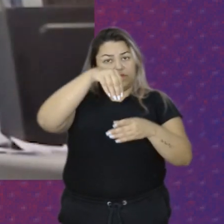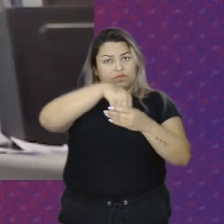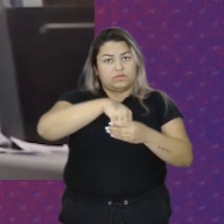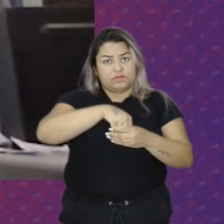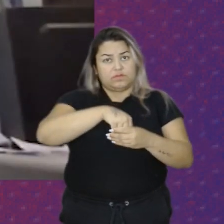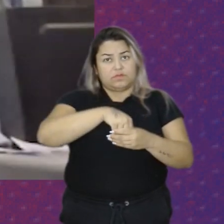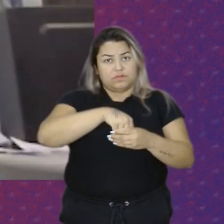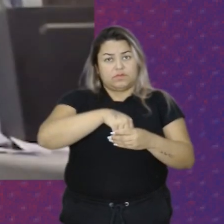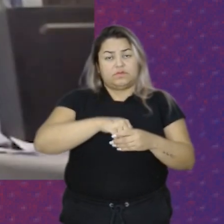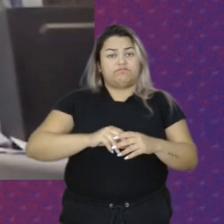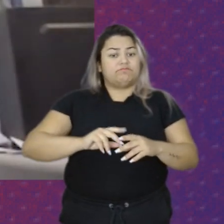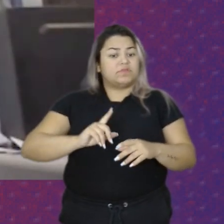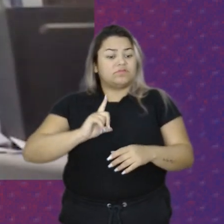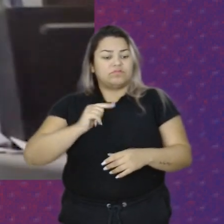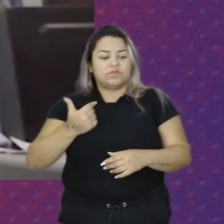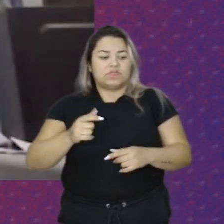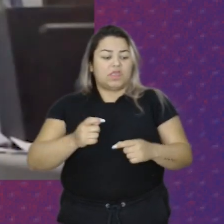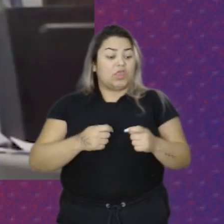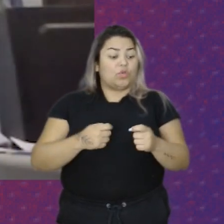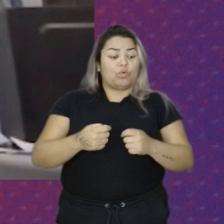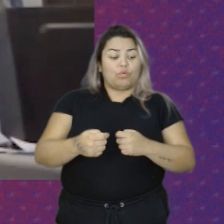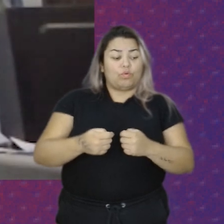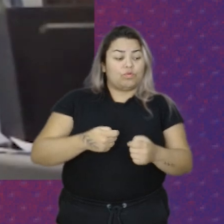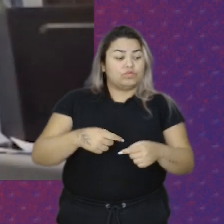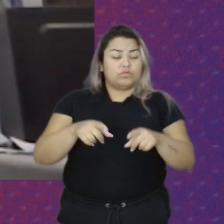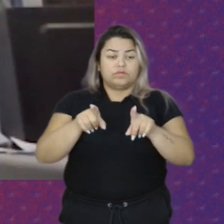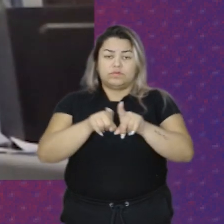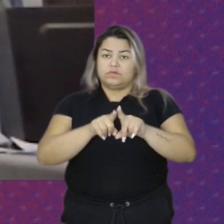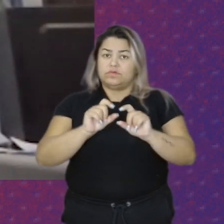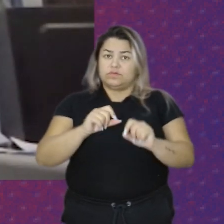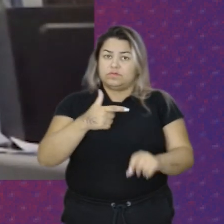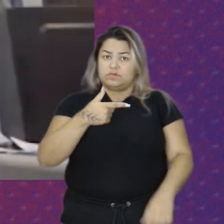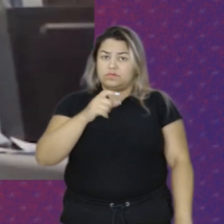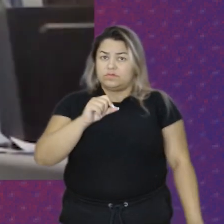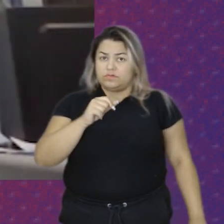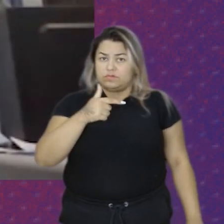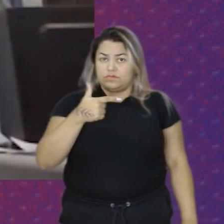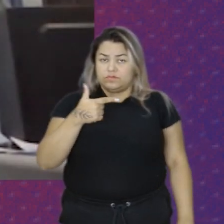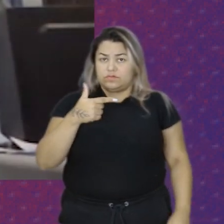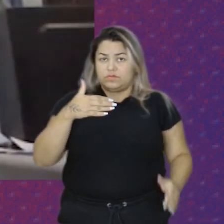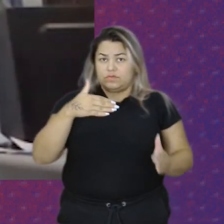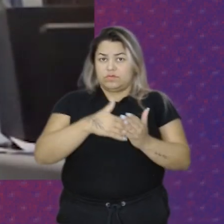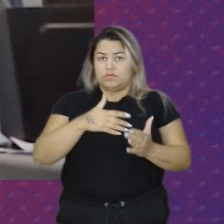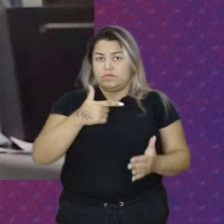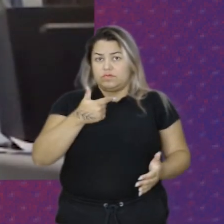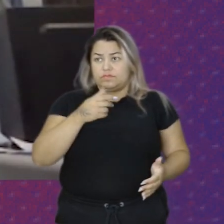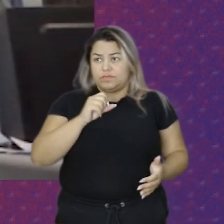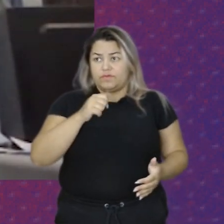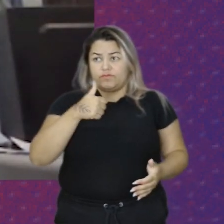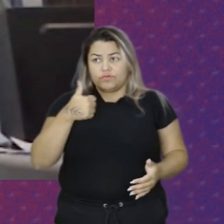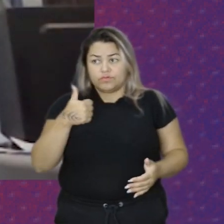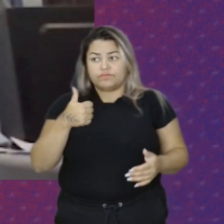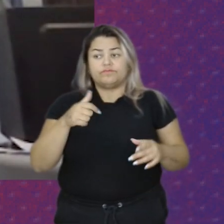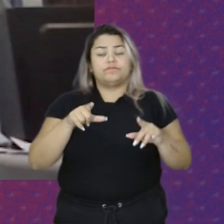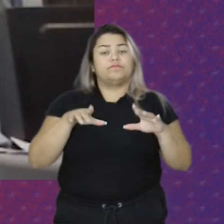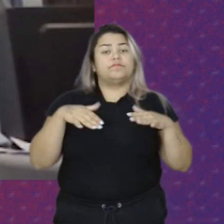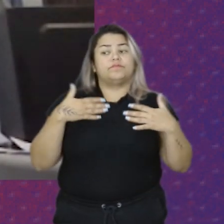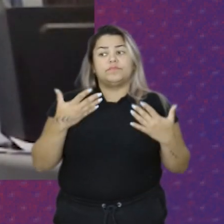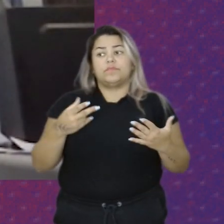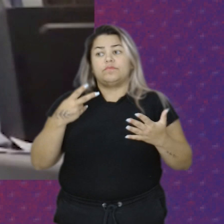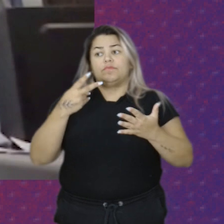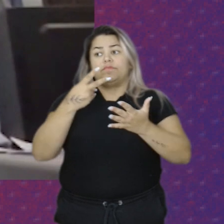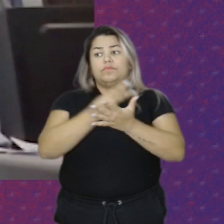gente se encontrou nesse ano de 2022, 2021, por aí. E aí,